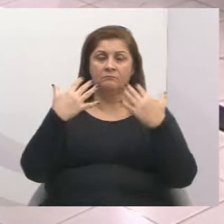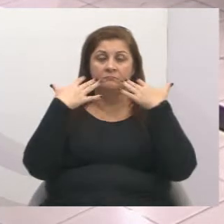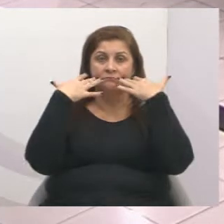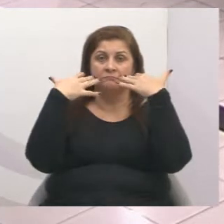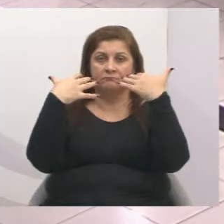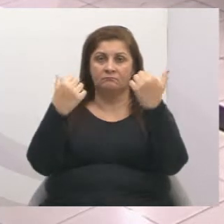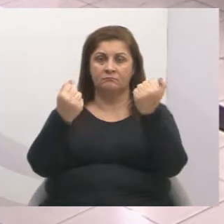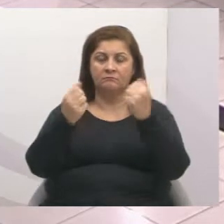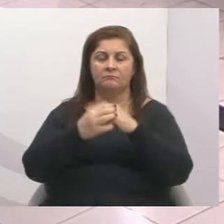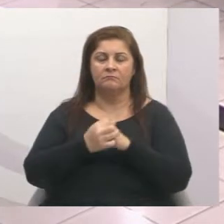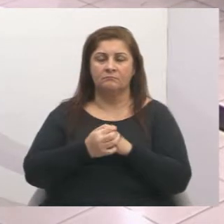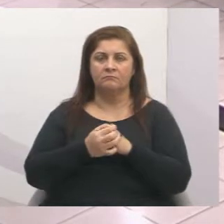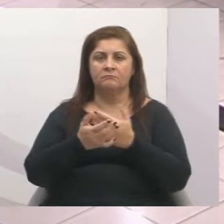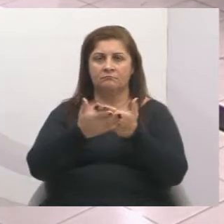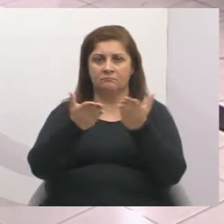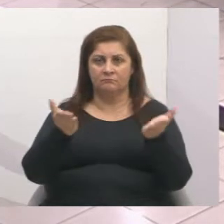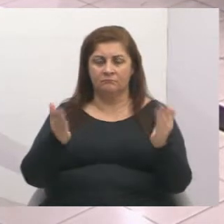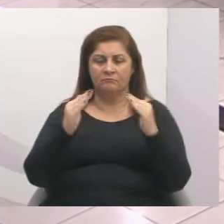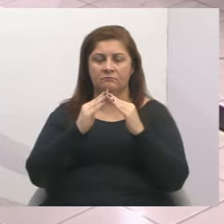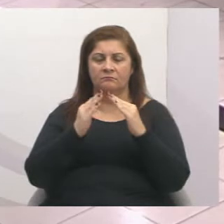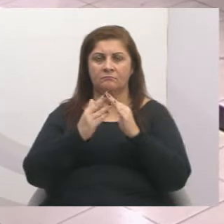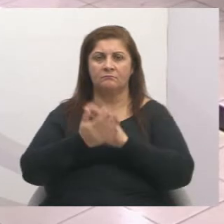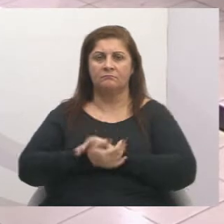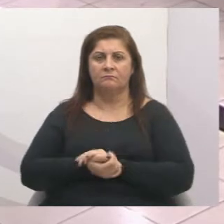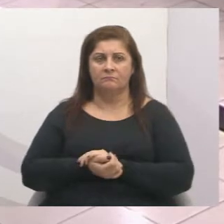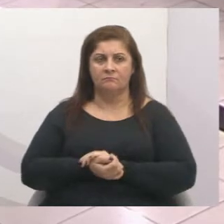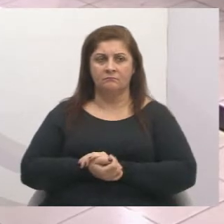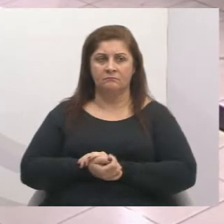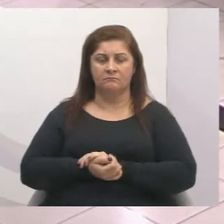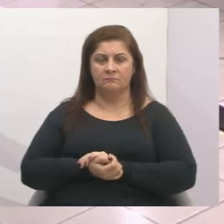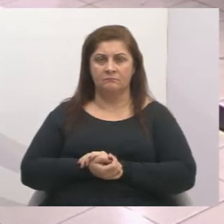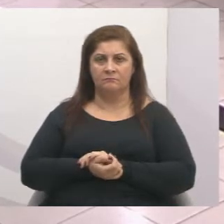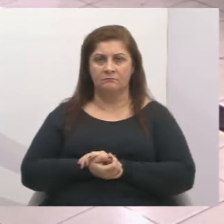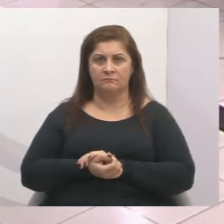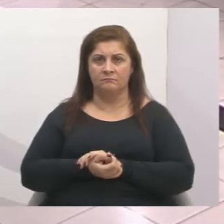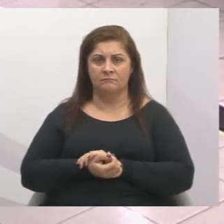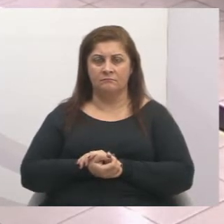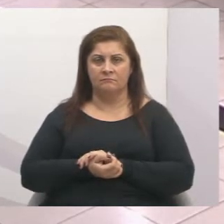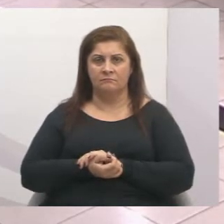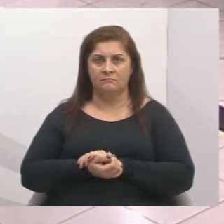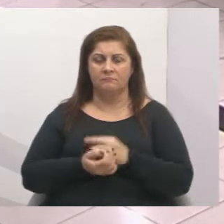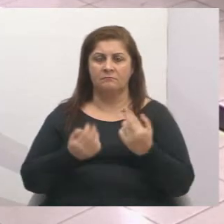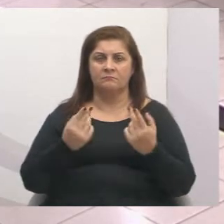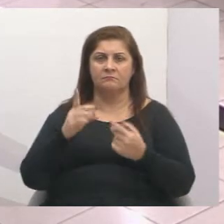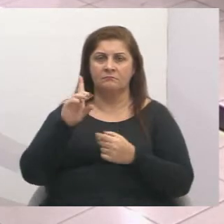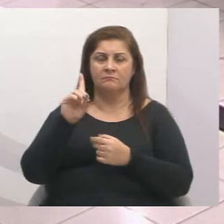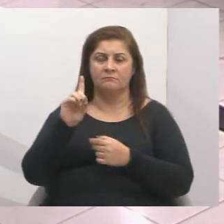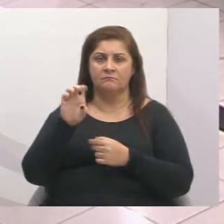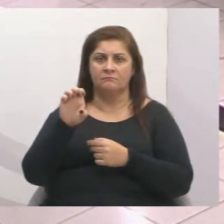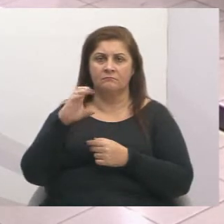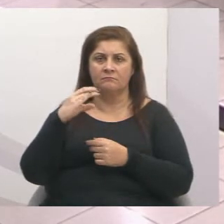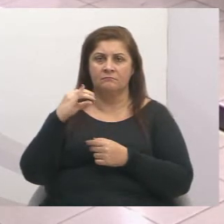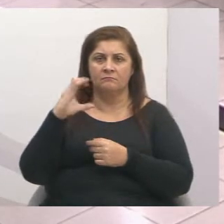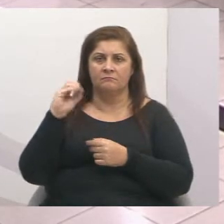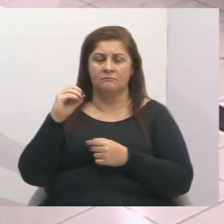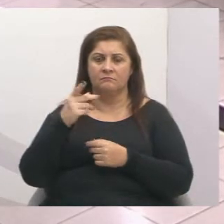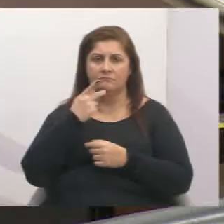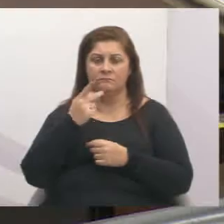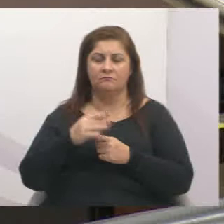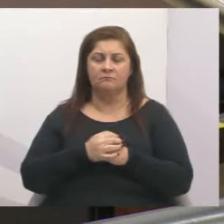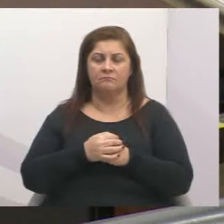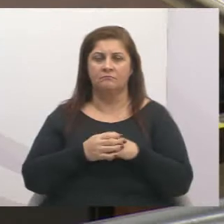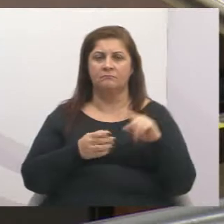casa. A gente, assim como o Décio acabou de falar, né? Nós somos contra a reforma